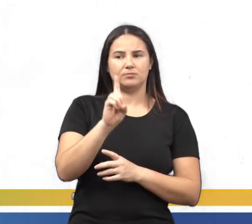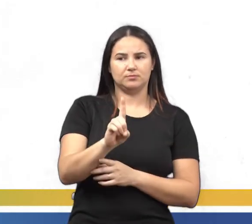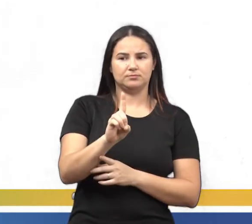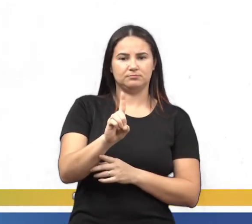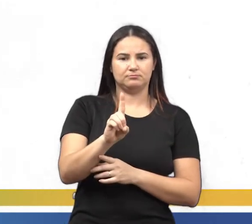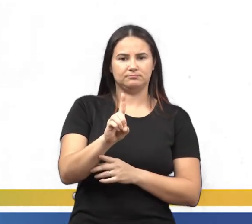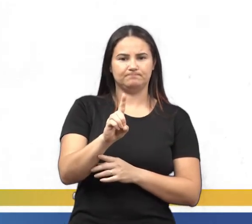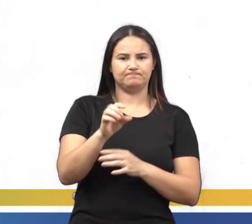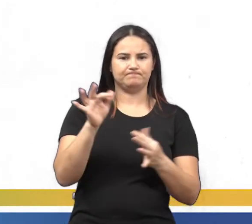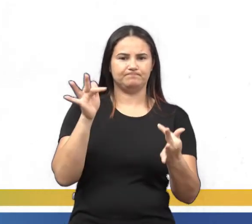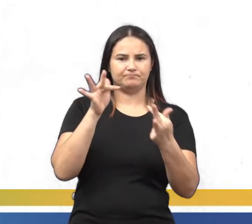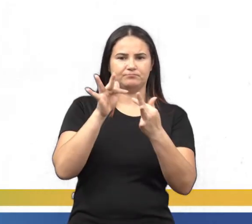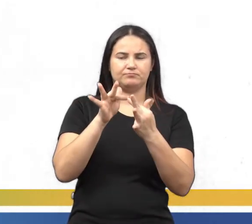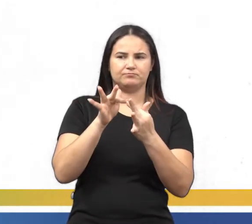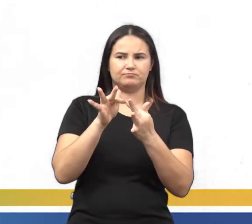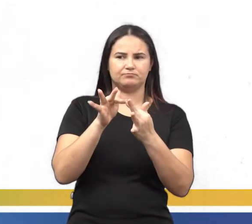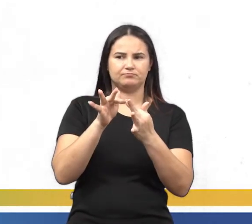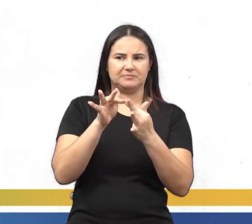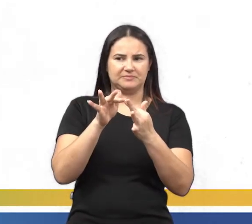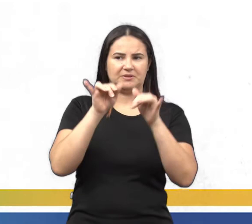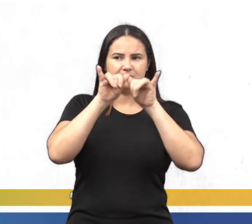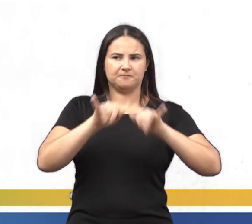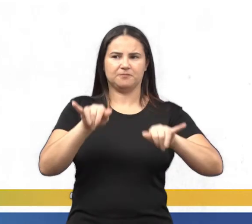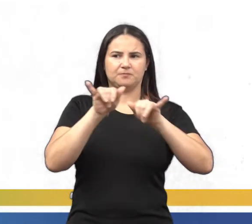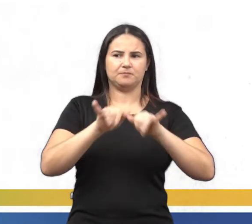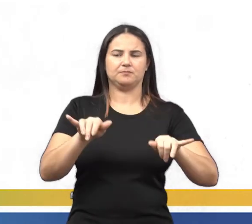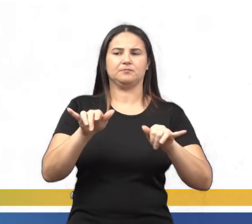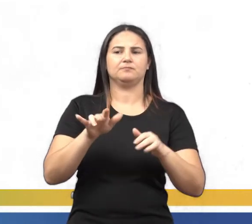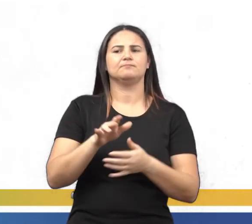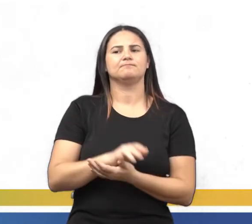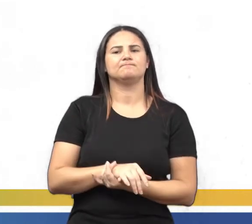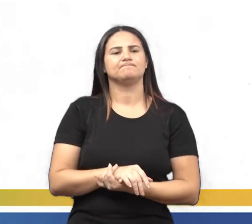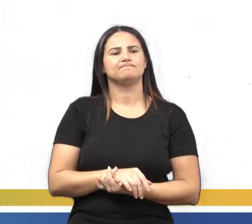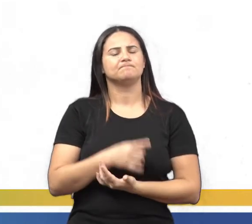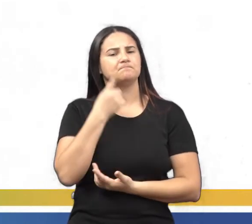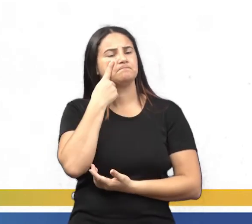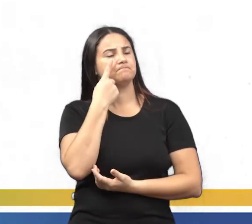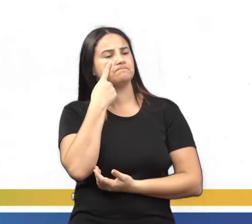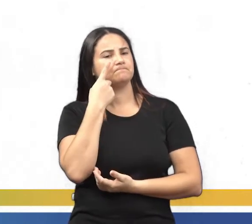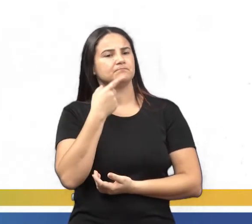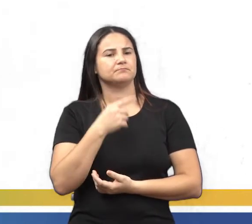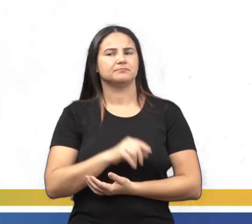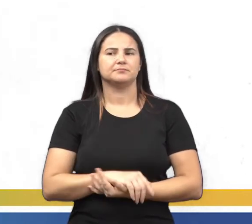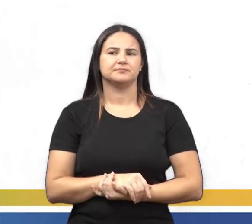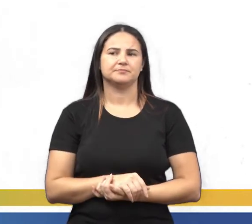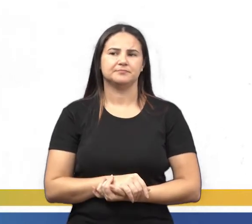informativa, informar fatos objetivamente? Vamos ver?